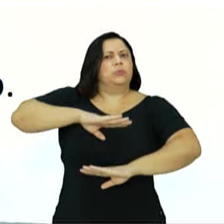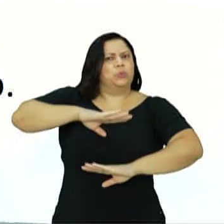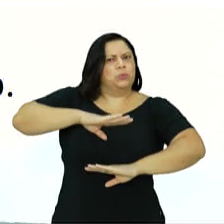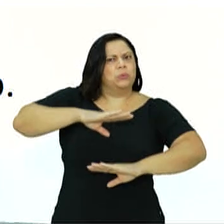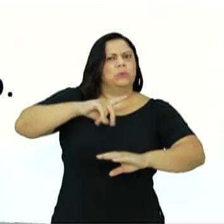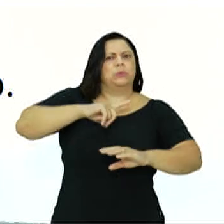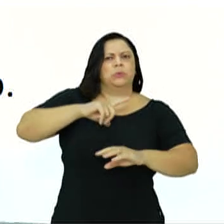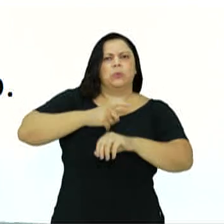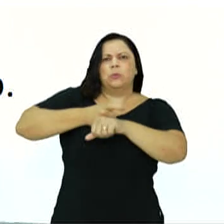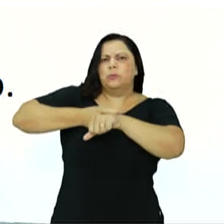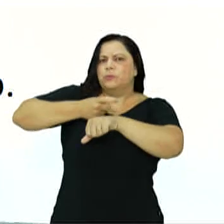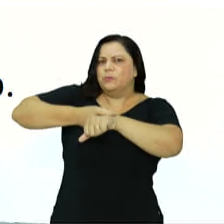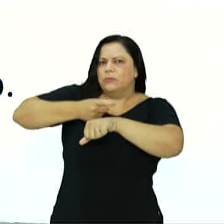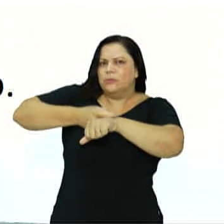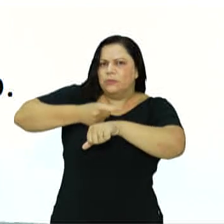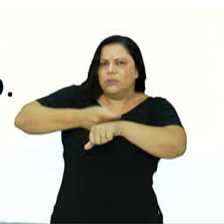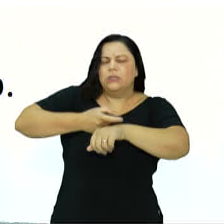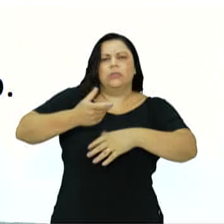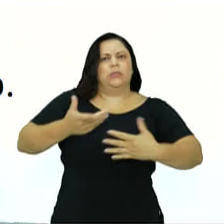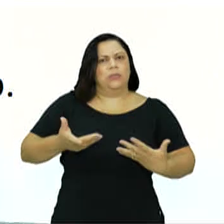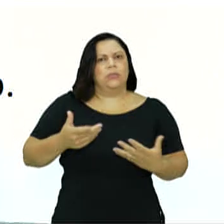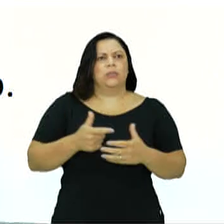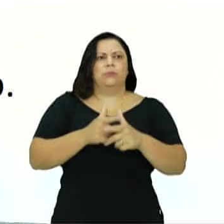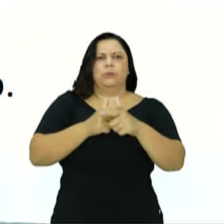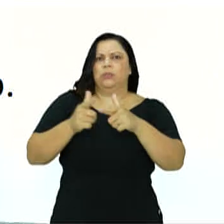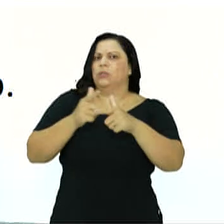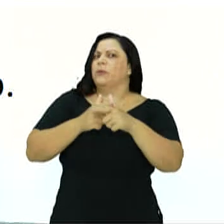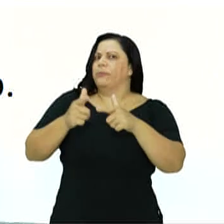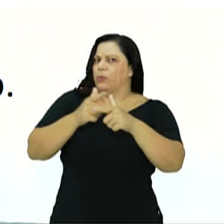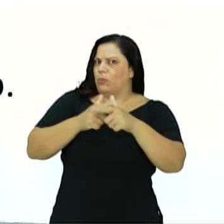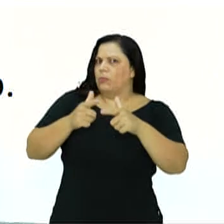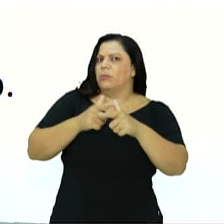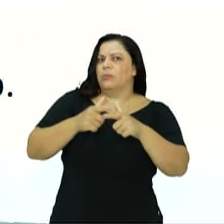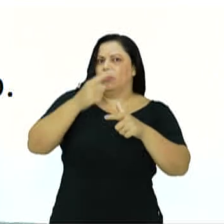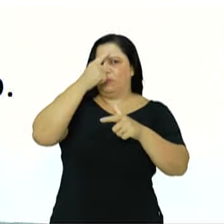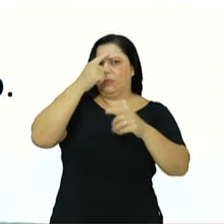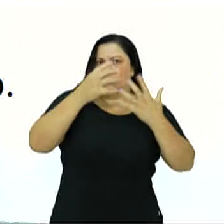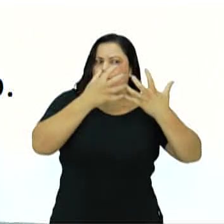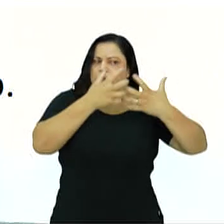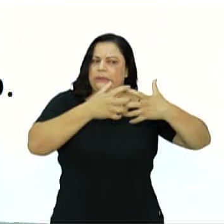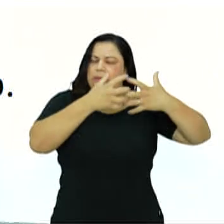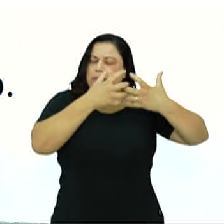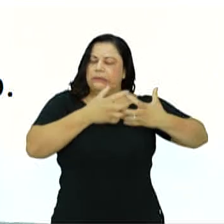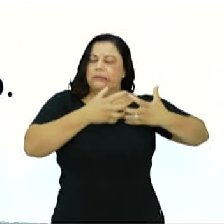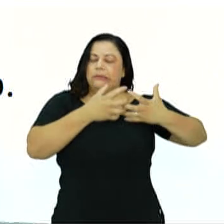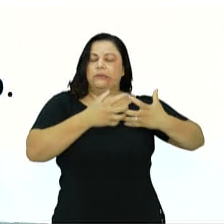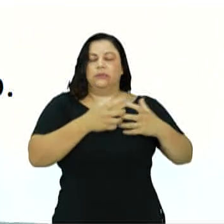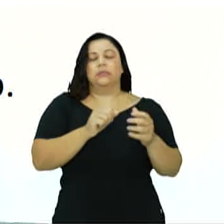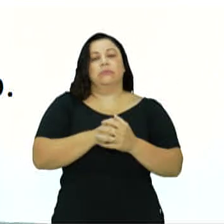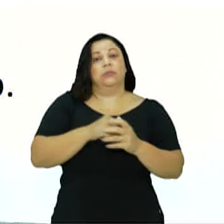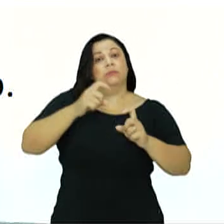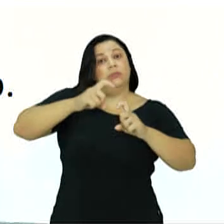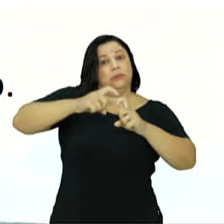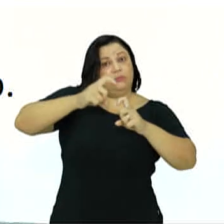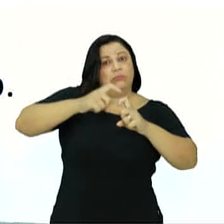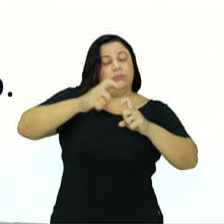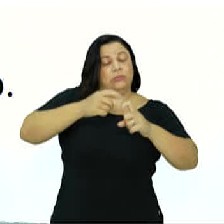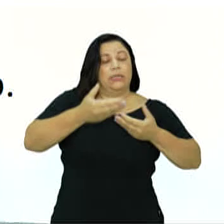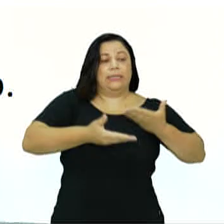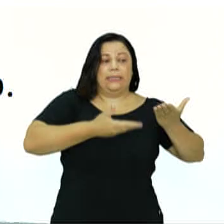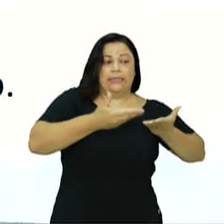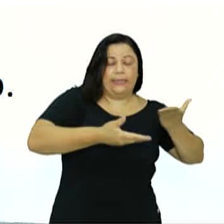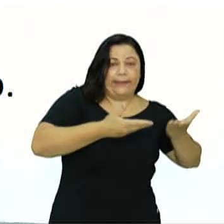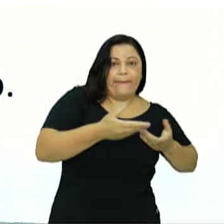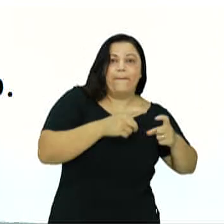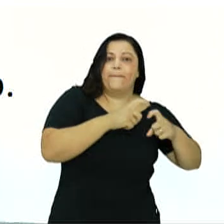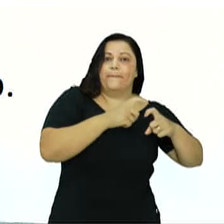bem rígida e assim tem bastante problemas no desenvolvimento cerebral. Aí tem que ter todo um acompanhamento médico. Bem interessante